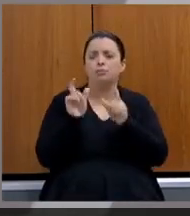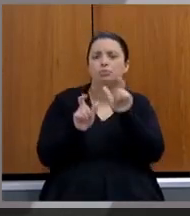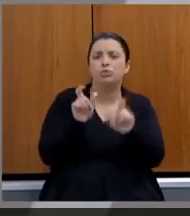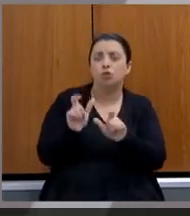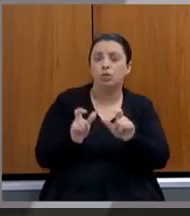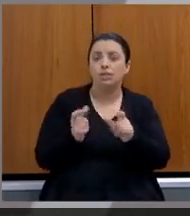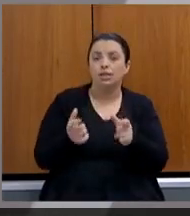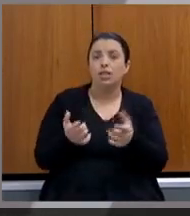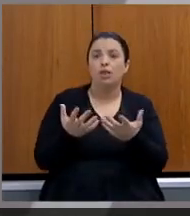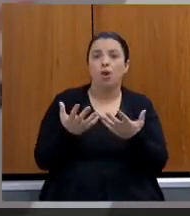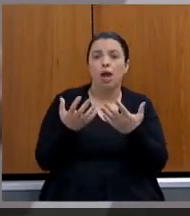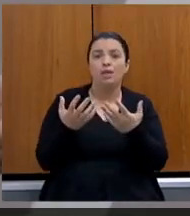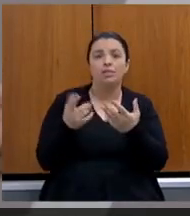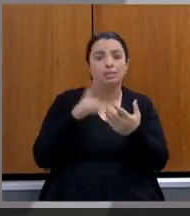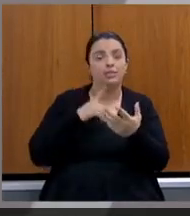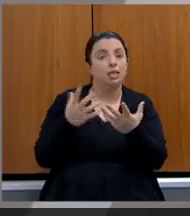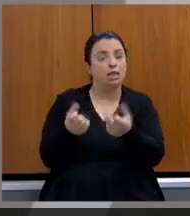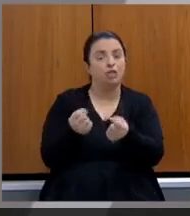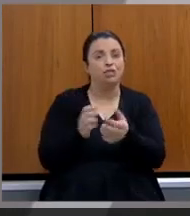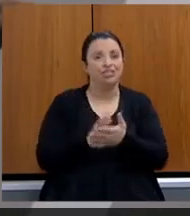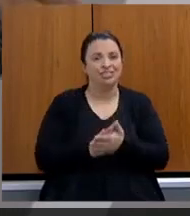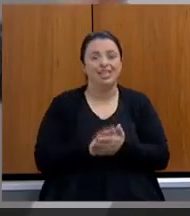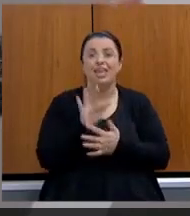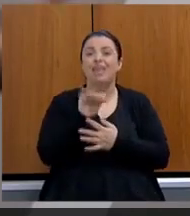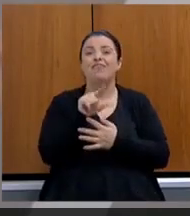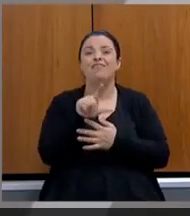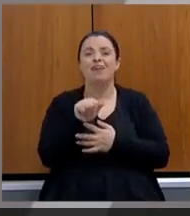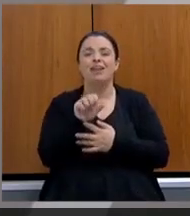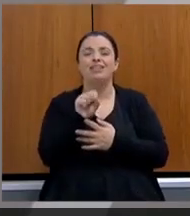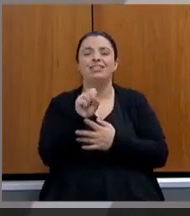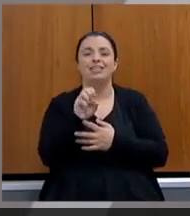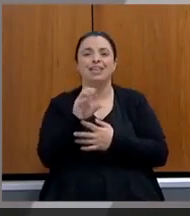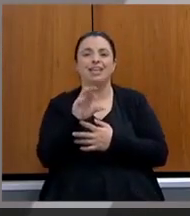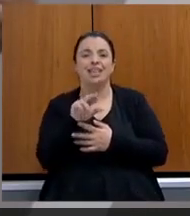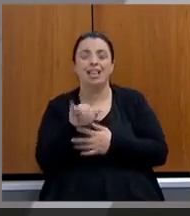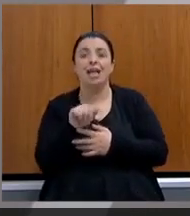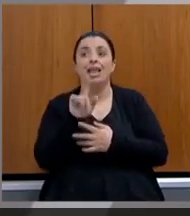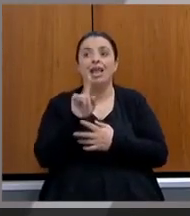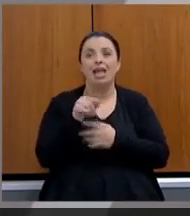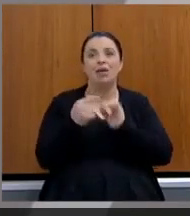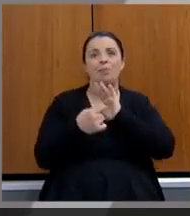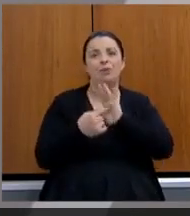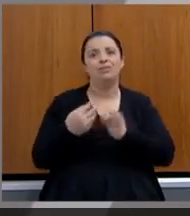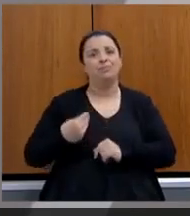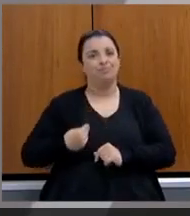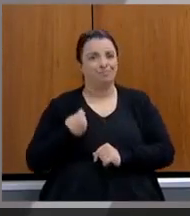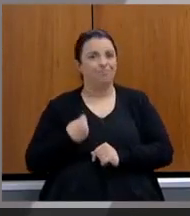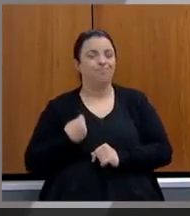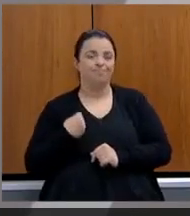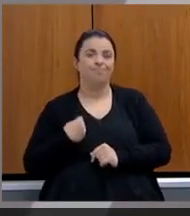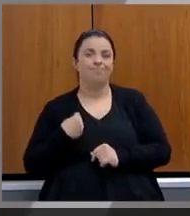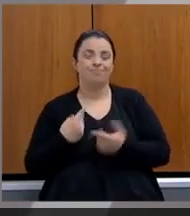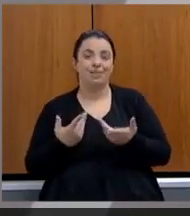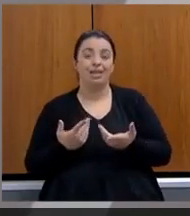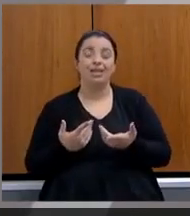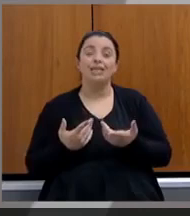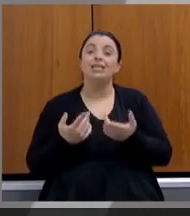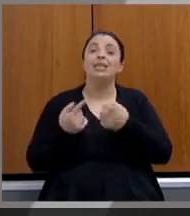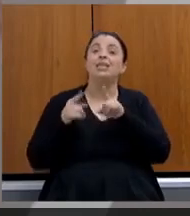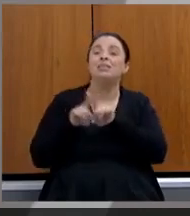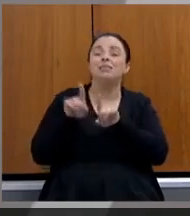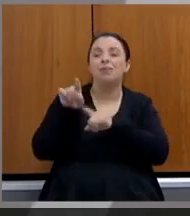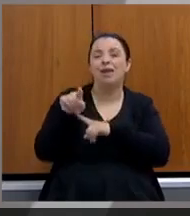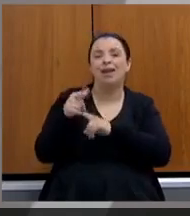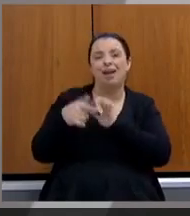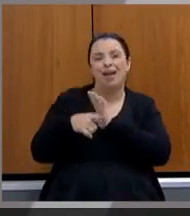fala secretária é um sinal disso é uma finalização da participação e também né o deputado é ressucitou